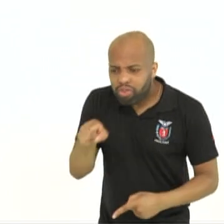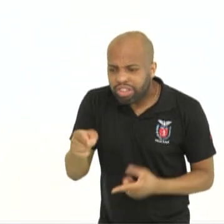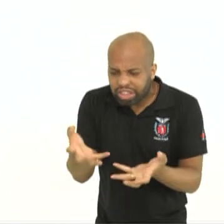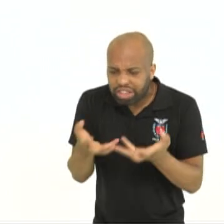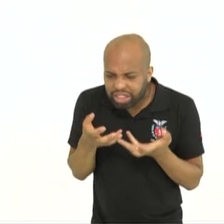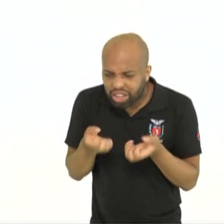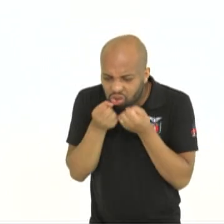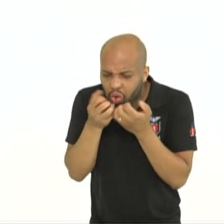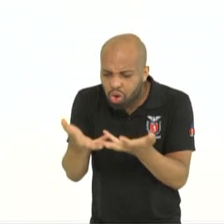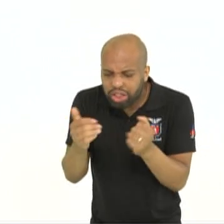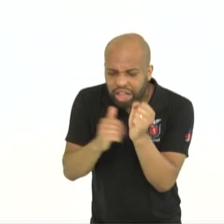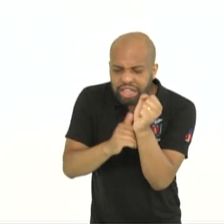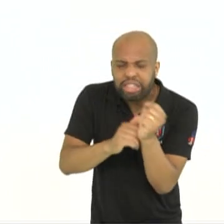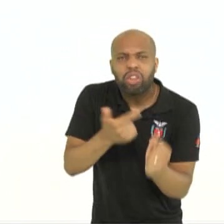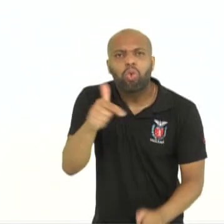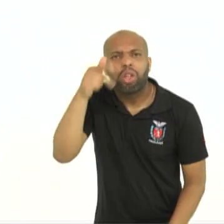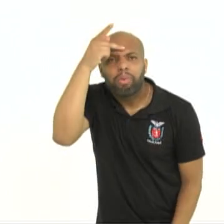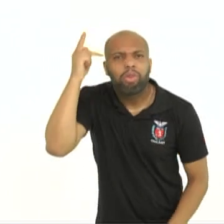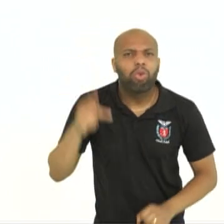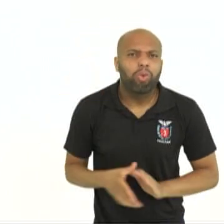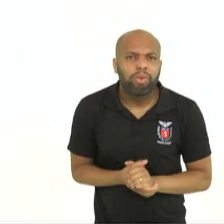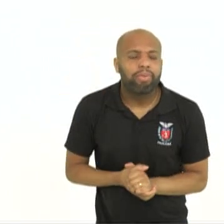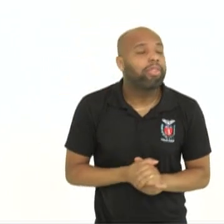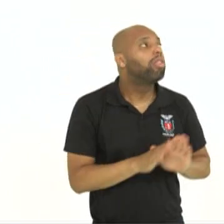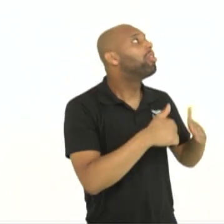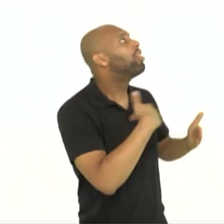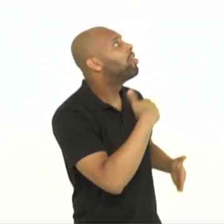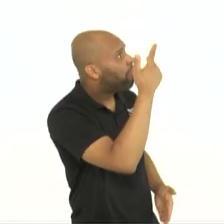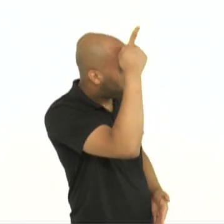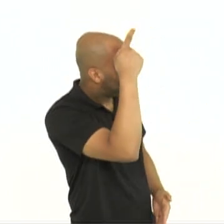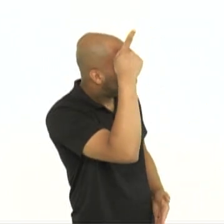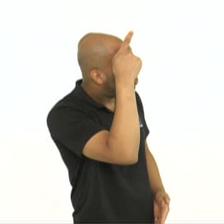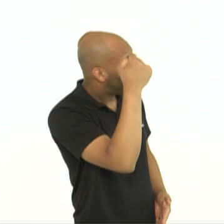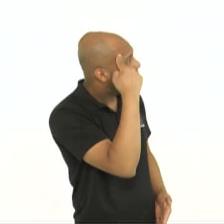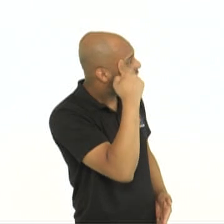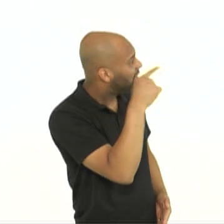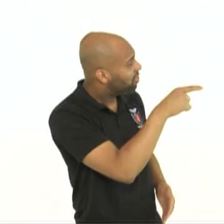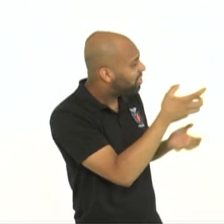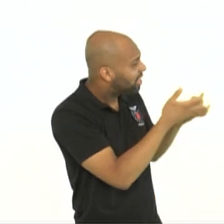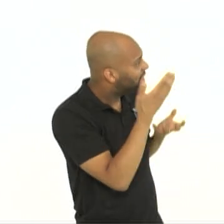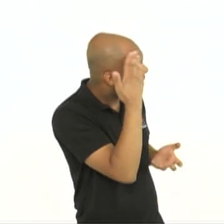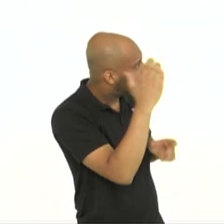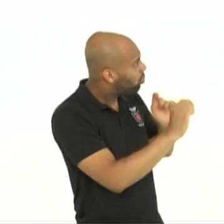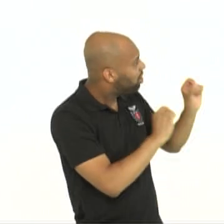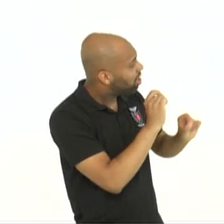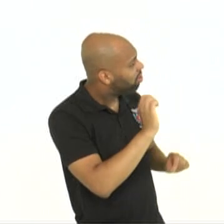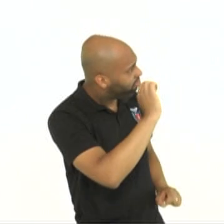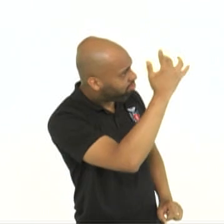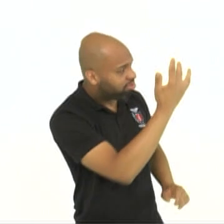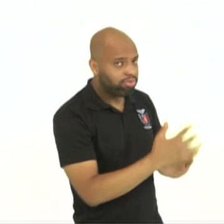contar os segredos alheios? Bem, eu pensei que a senhora quisesse saber o que aconteceu.